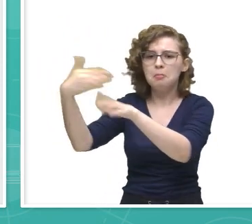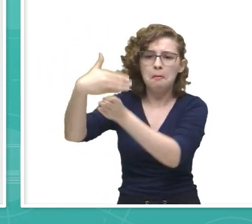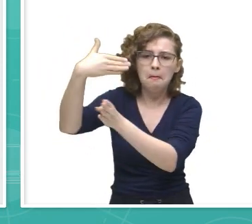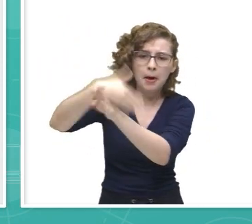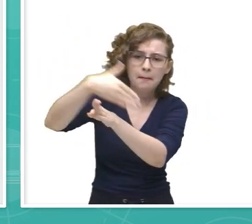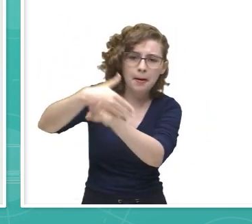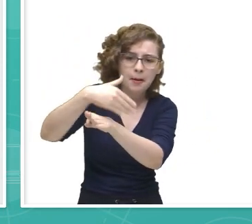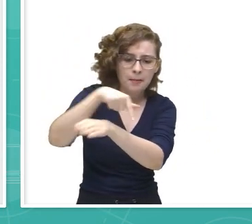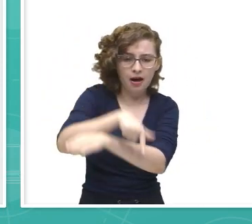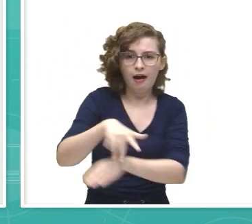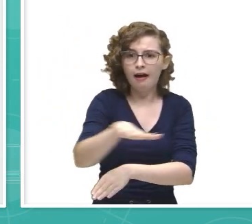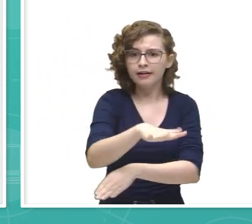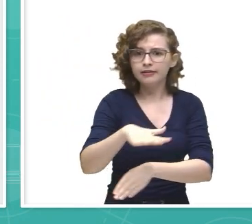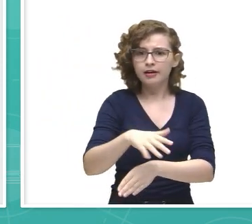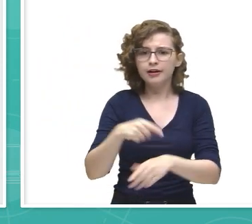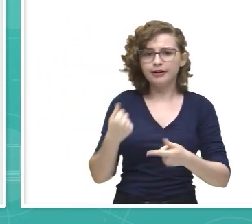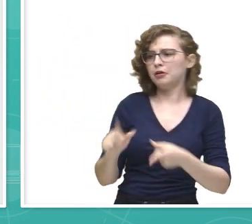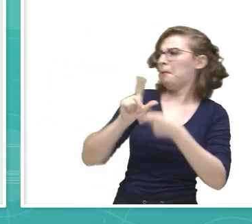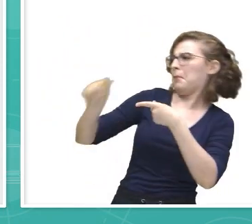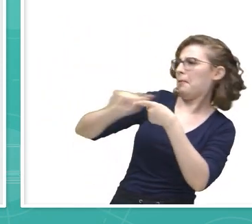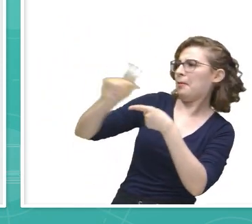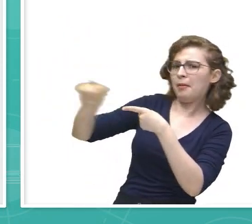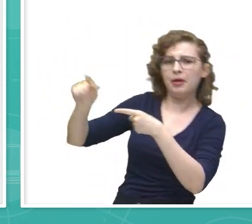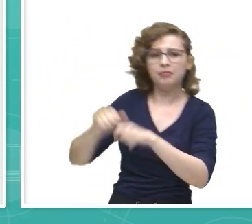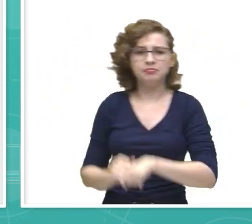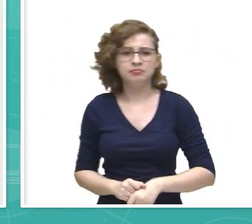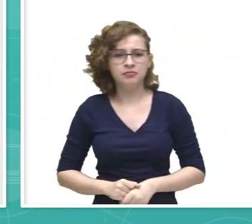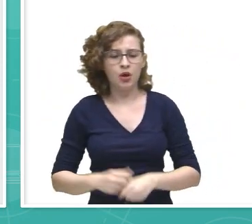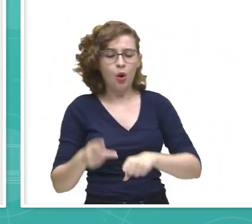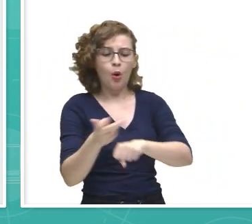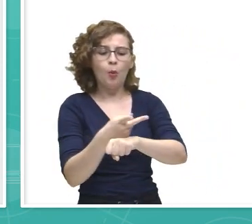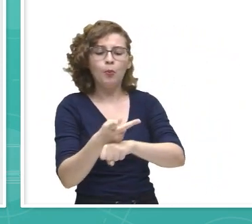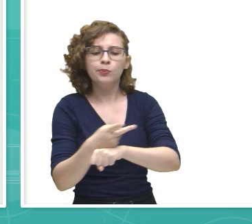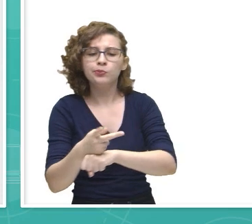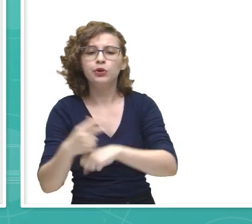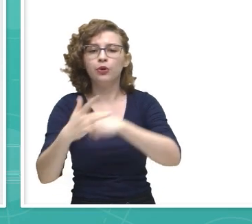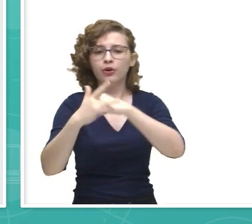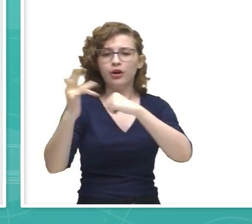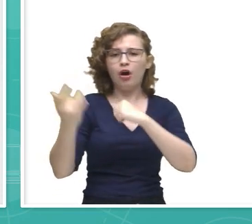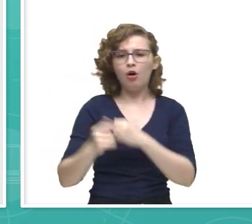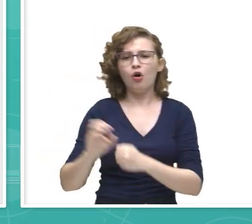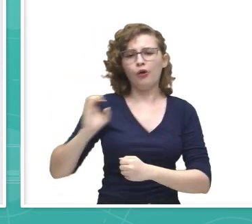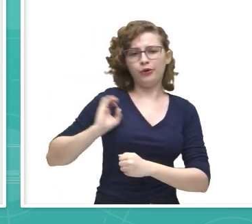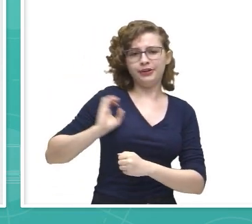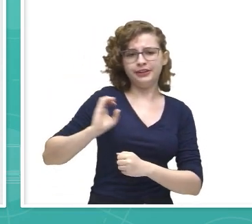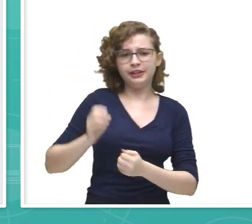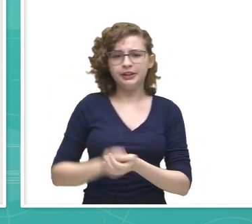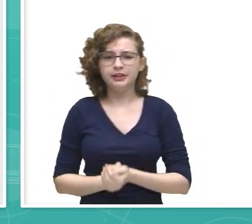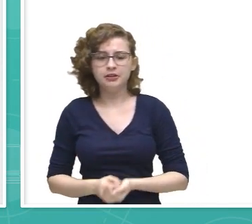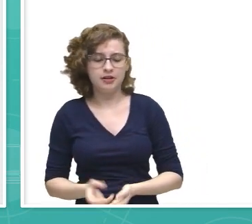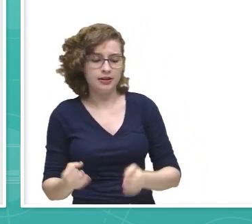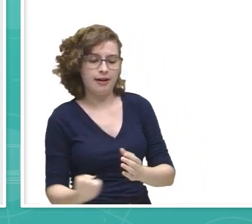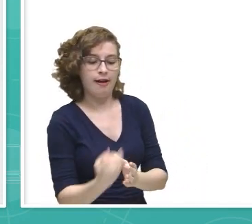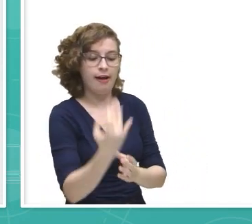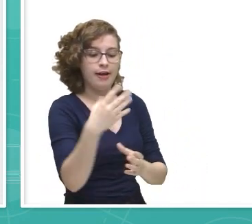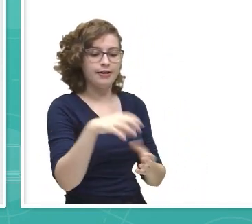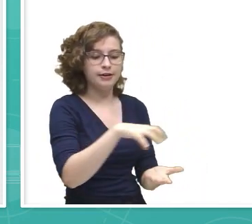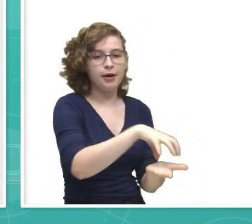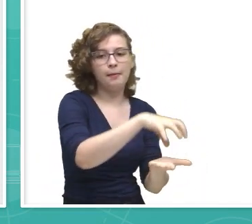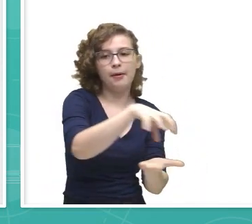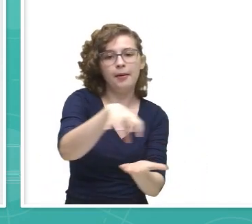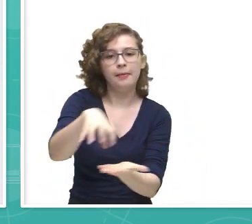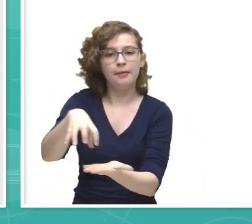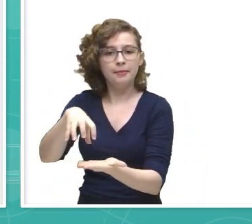procurar ouro e outras riquezas e fundar povoados para garantir a defesa do